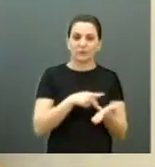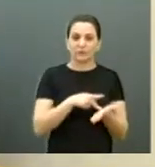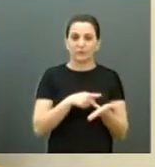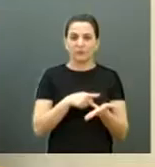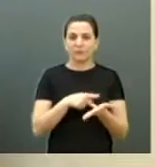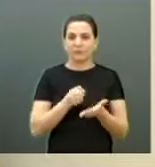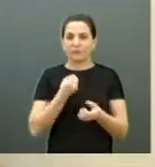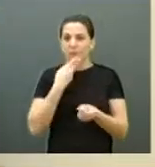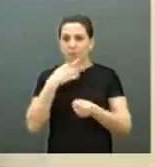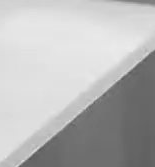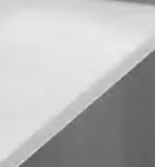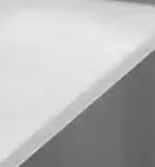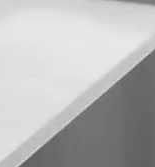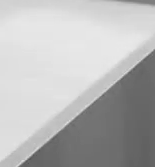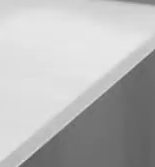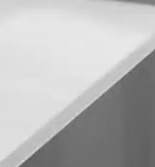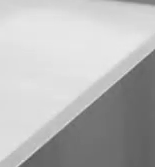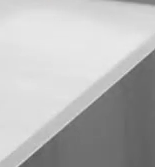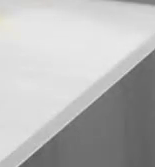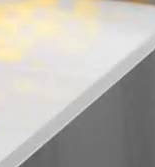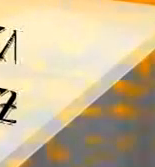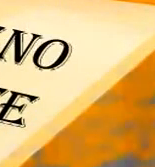desejo uma boa noite a todos